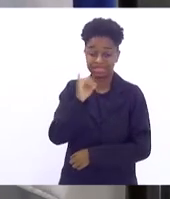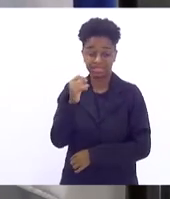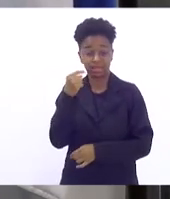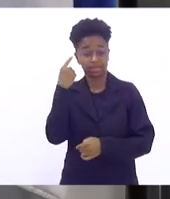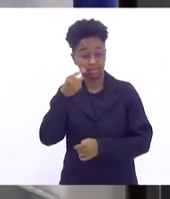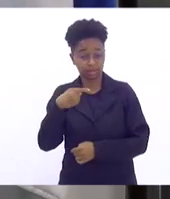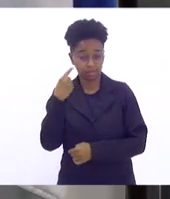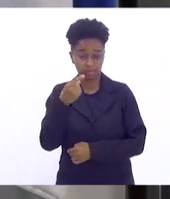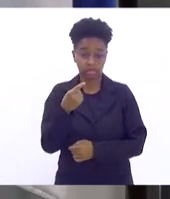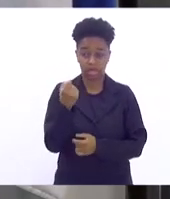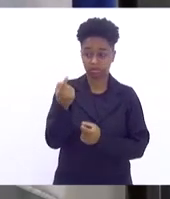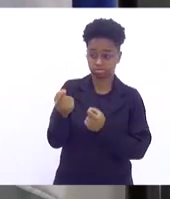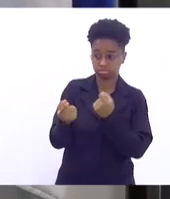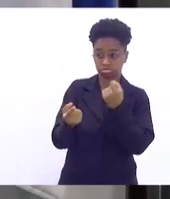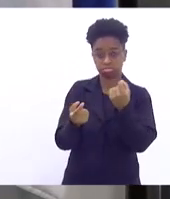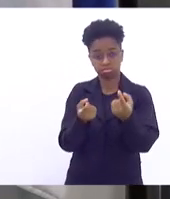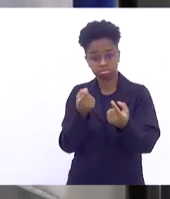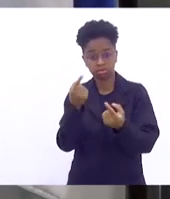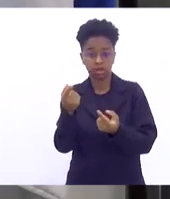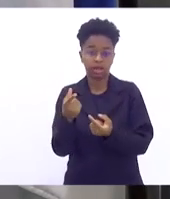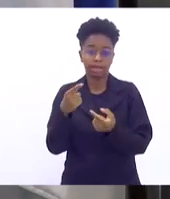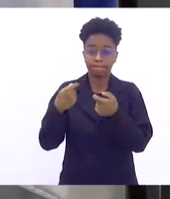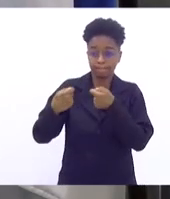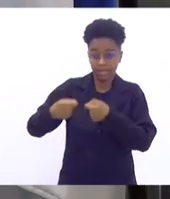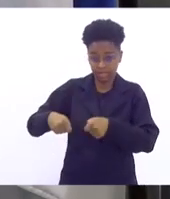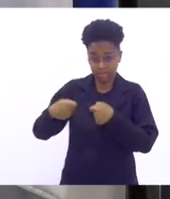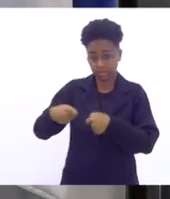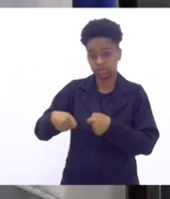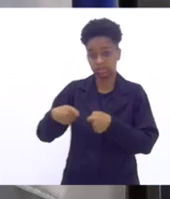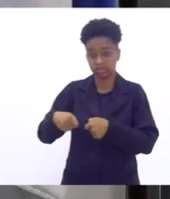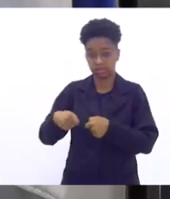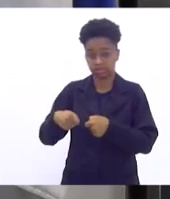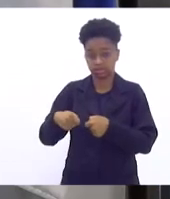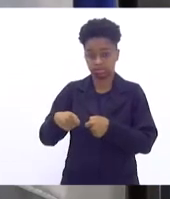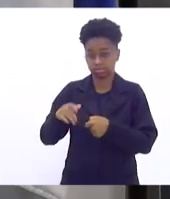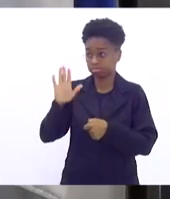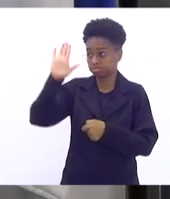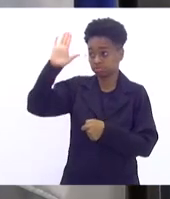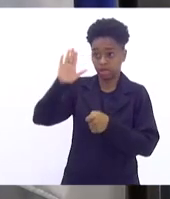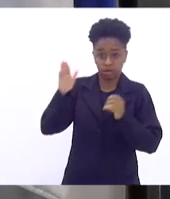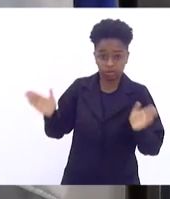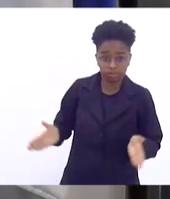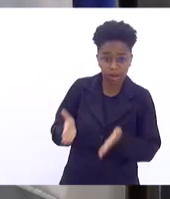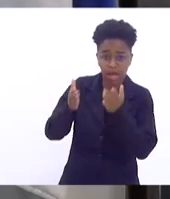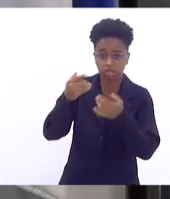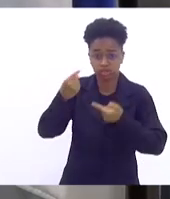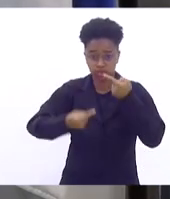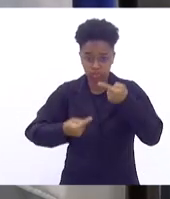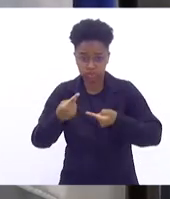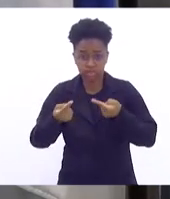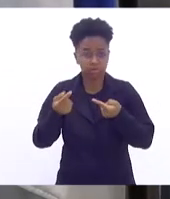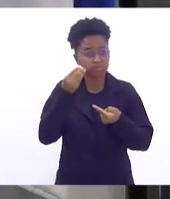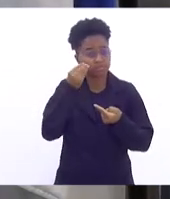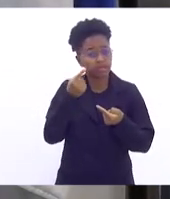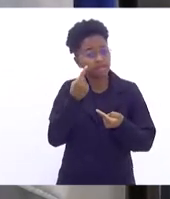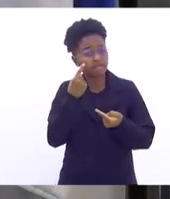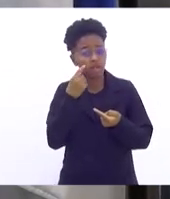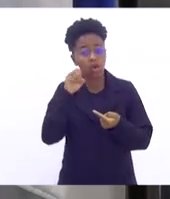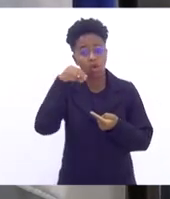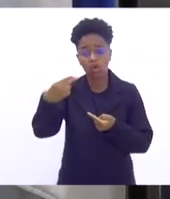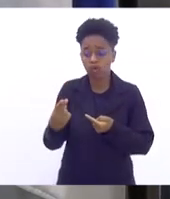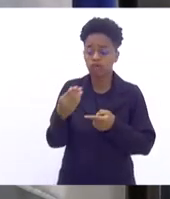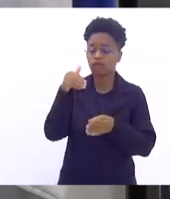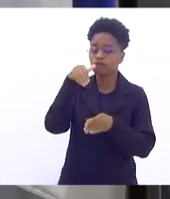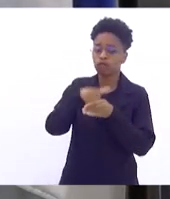Deputado tiver a necessidade de promover uma discussão pedir vista ou fazer um voto divergente